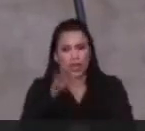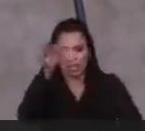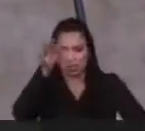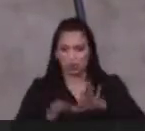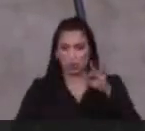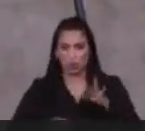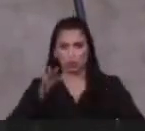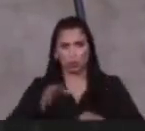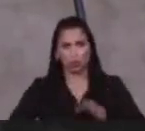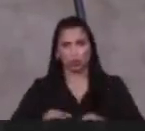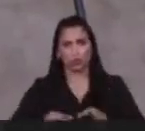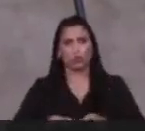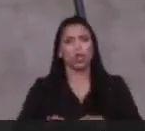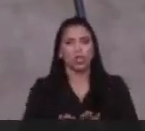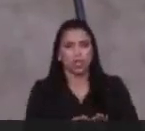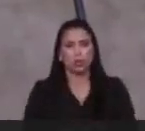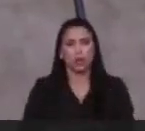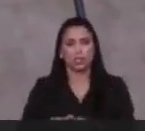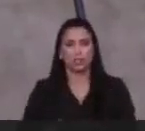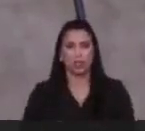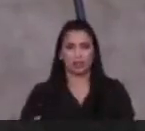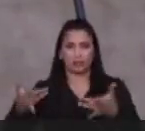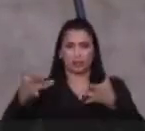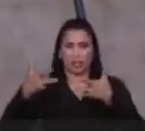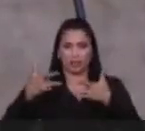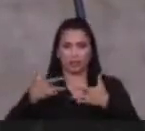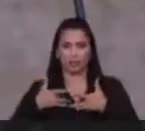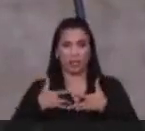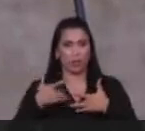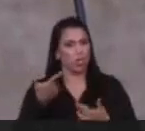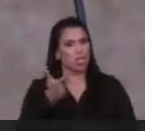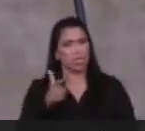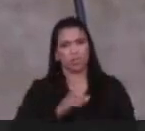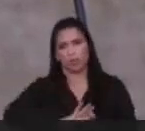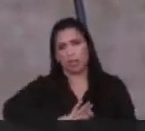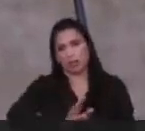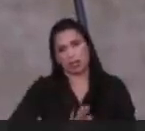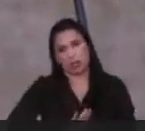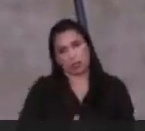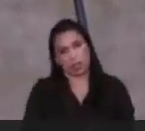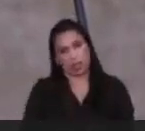igualitário, fraterno, solidário e sem preconceitos.